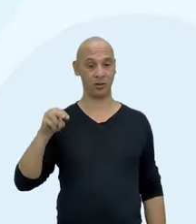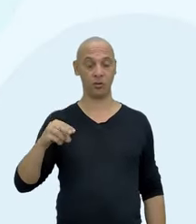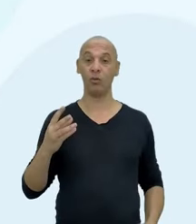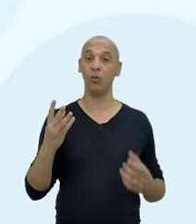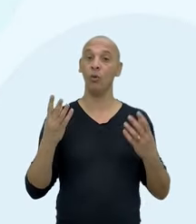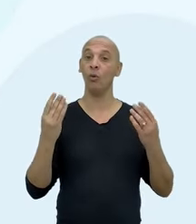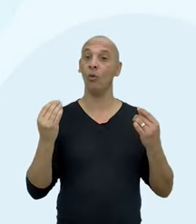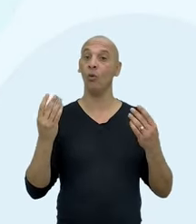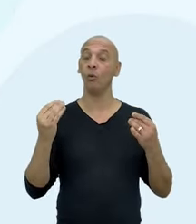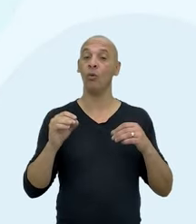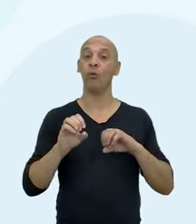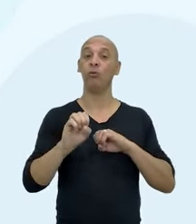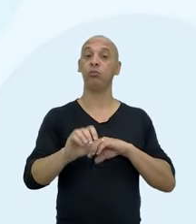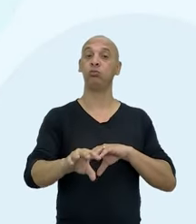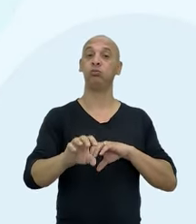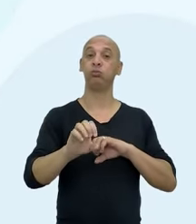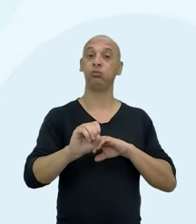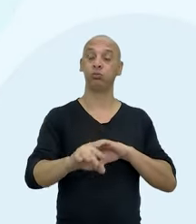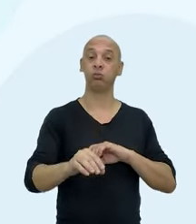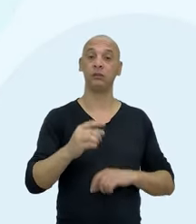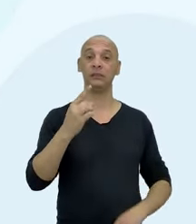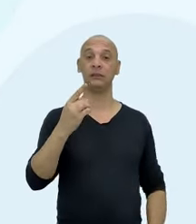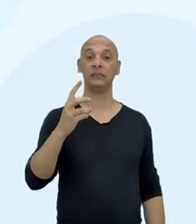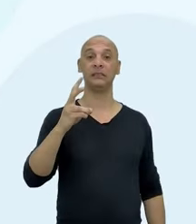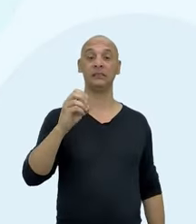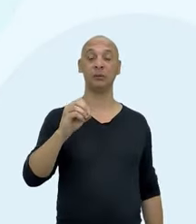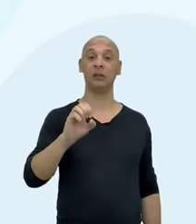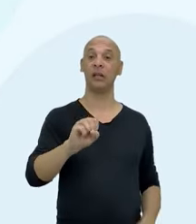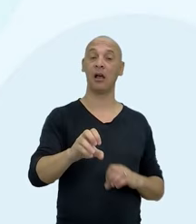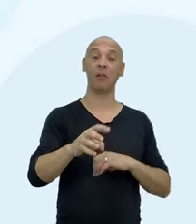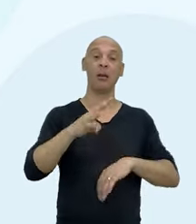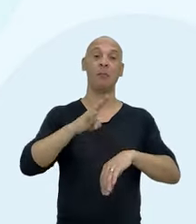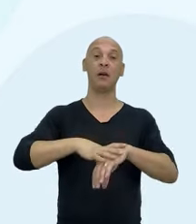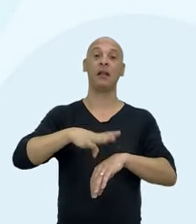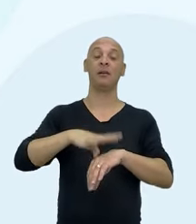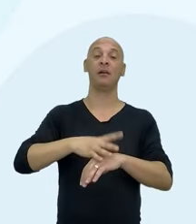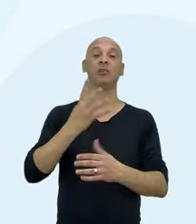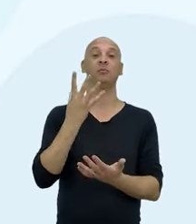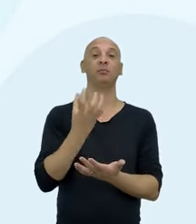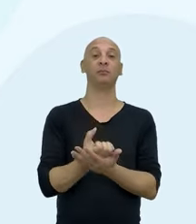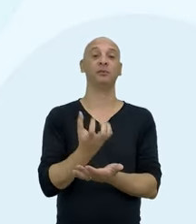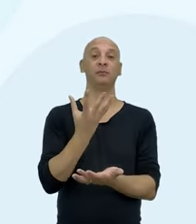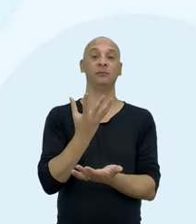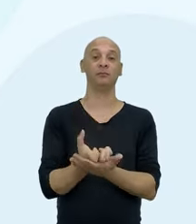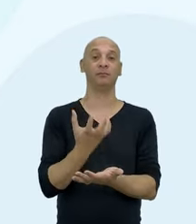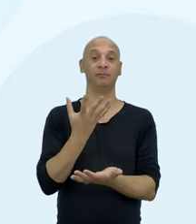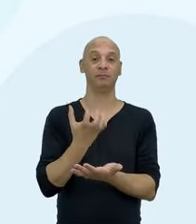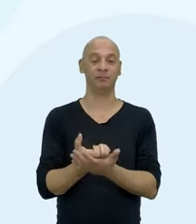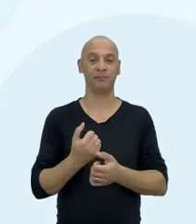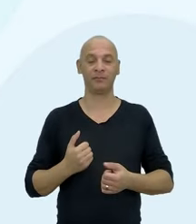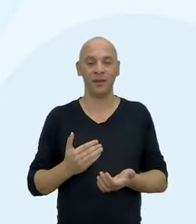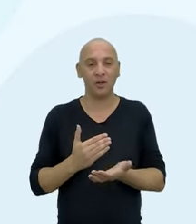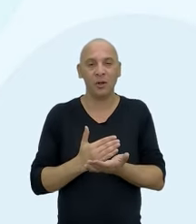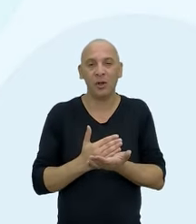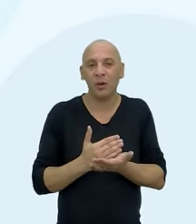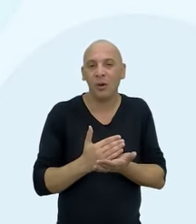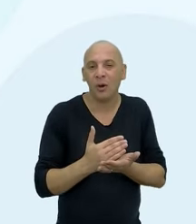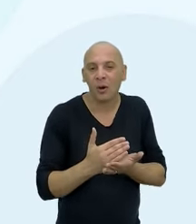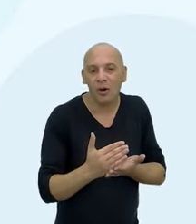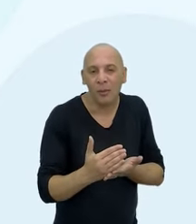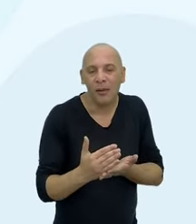de 140 150 aulas de matemática gravadas começando lá das